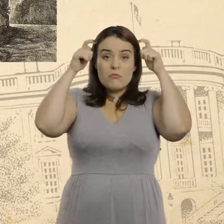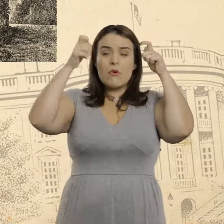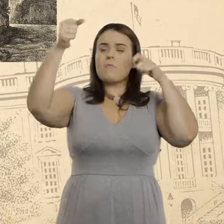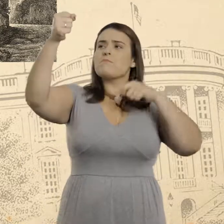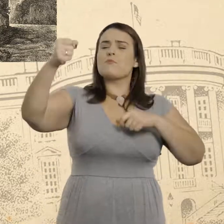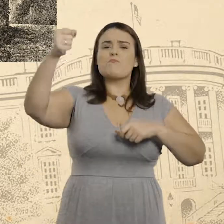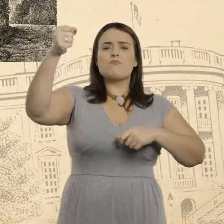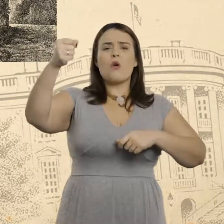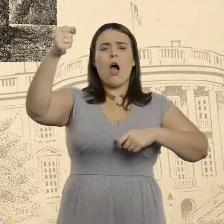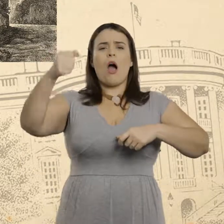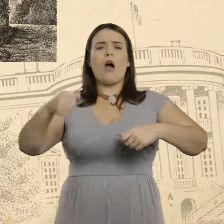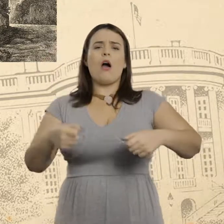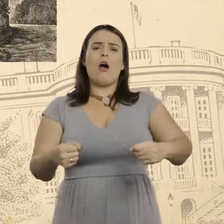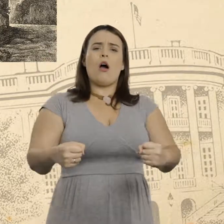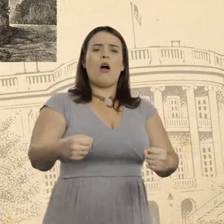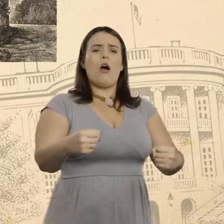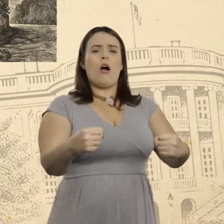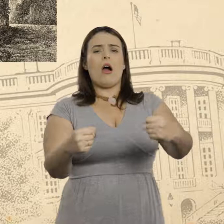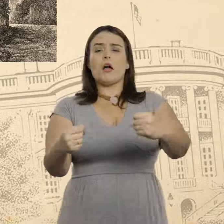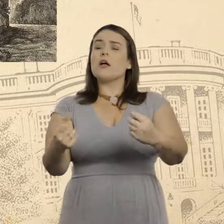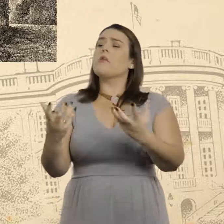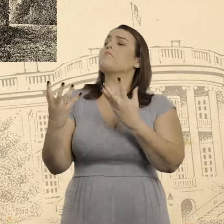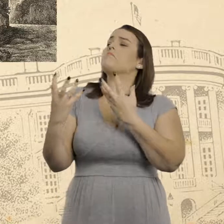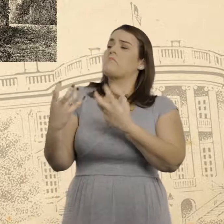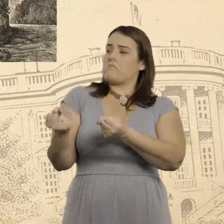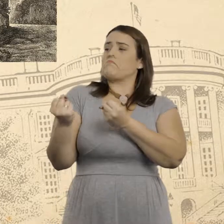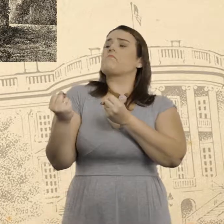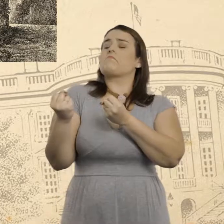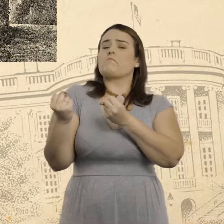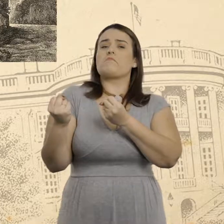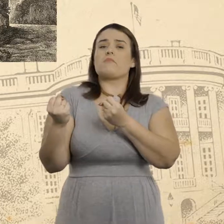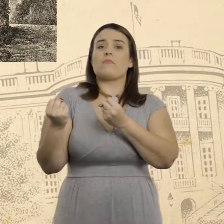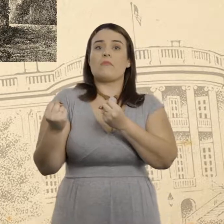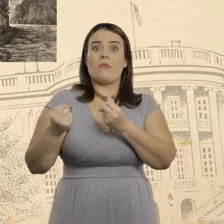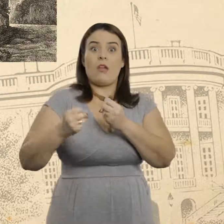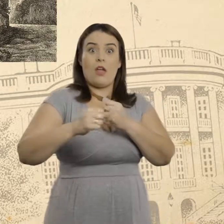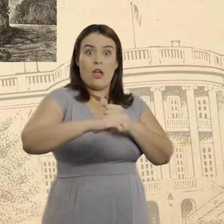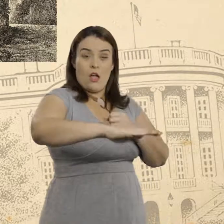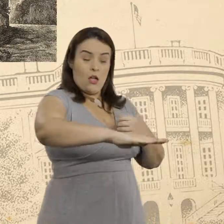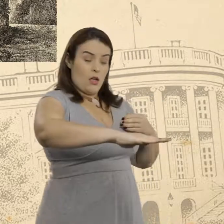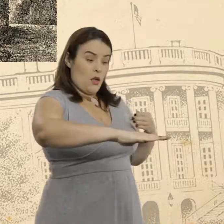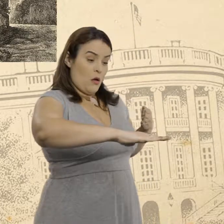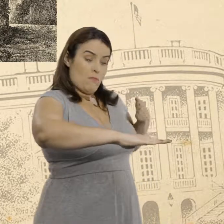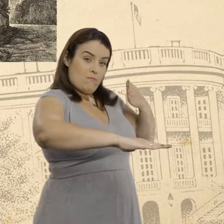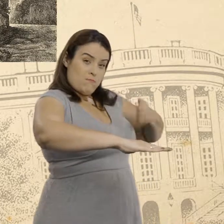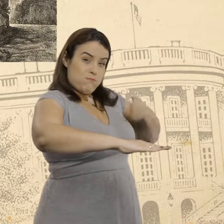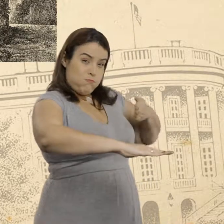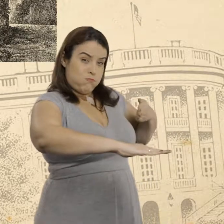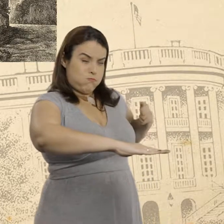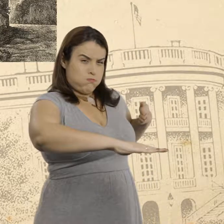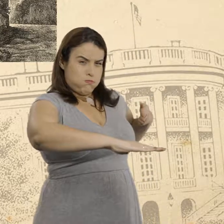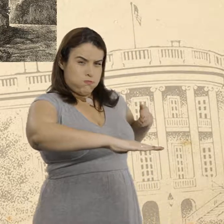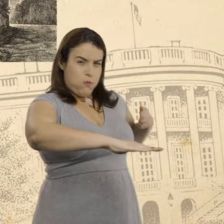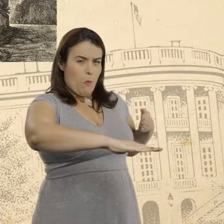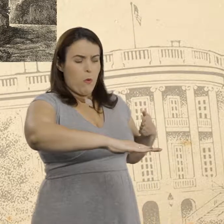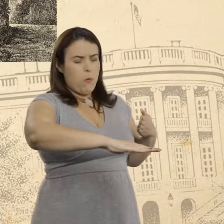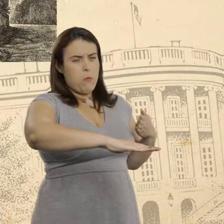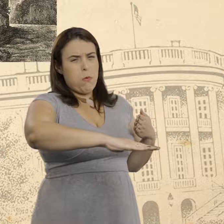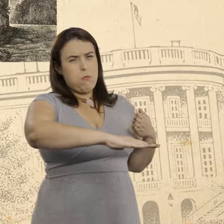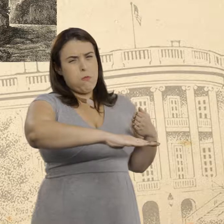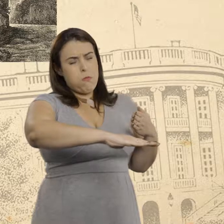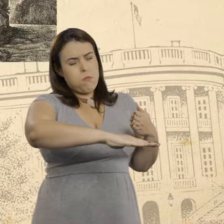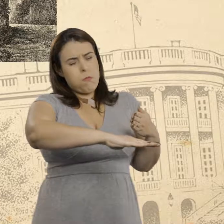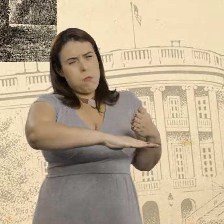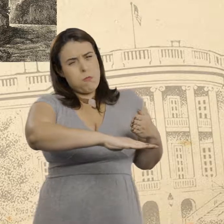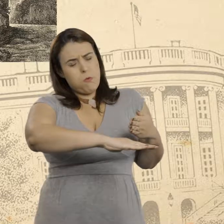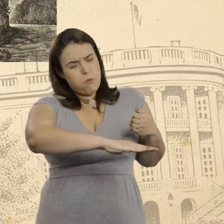O motorista aceitou a ideia de fazer o trem correr para atravessar a ponte. Como o trem passou a 150 km por